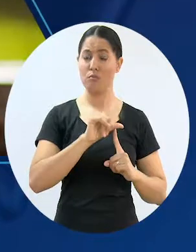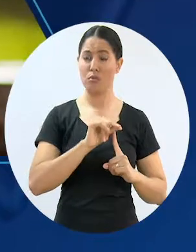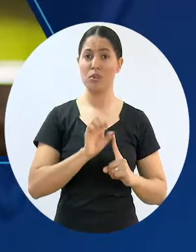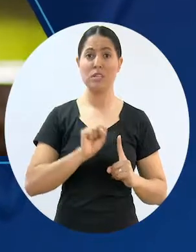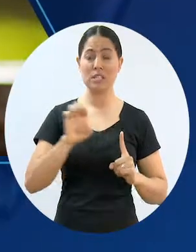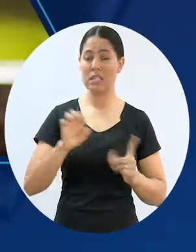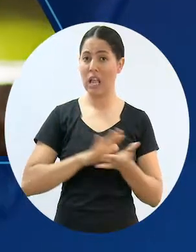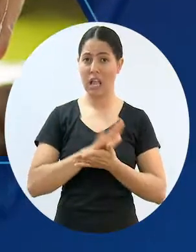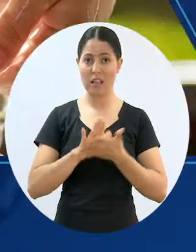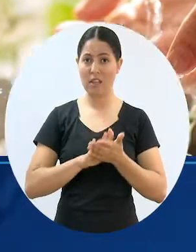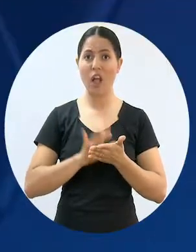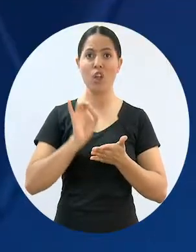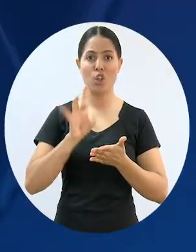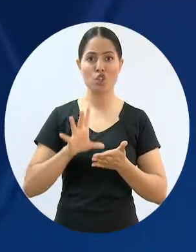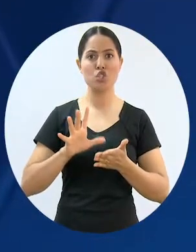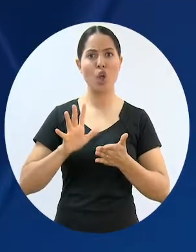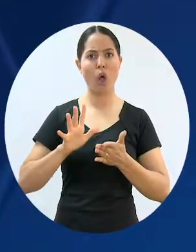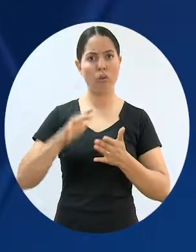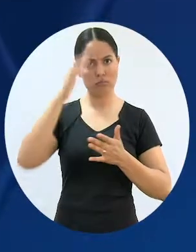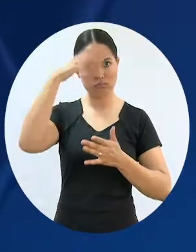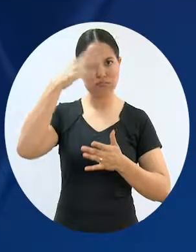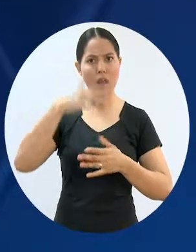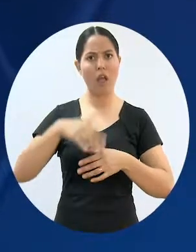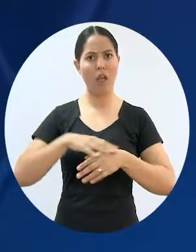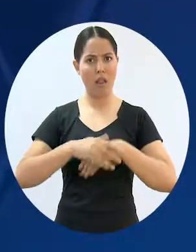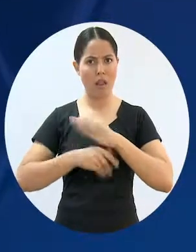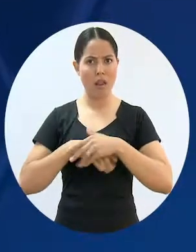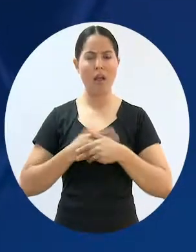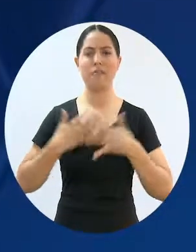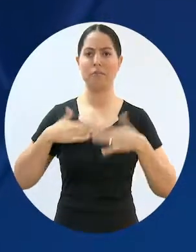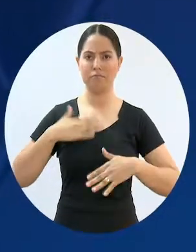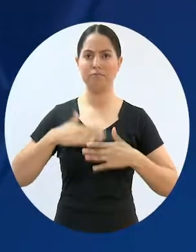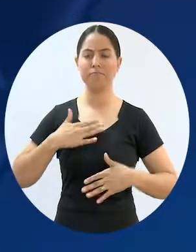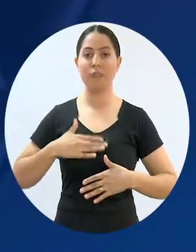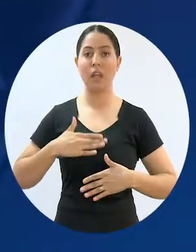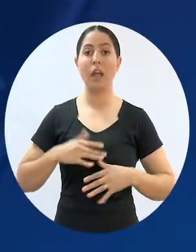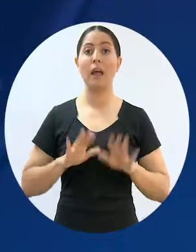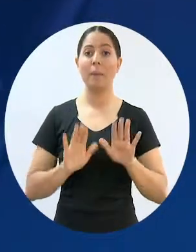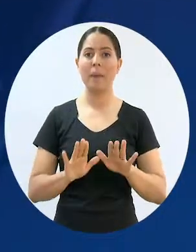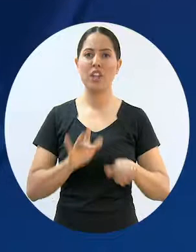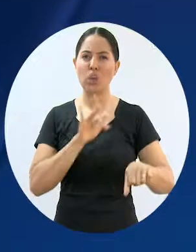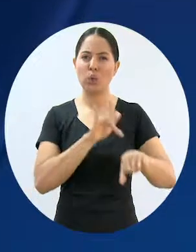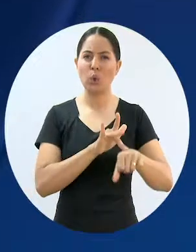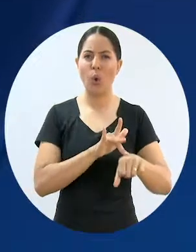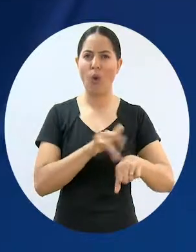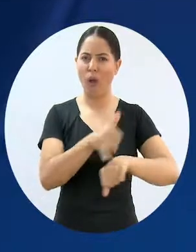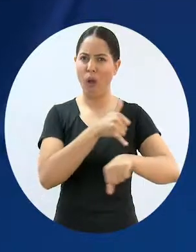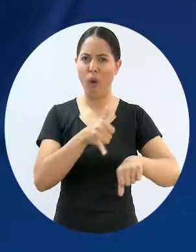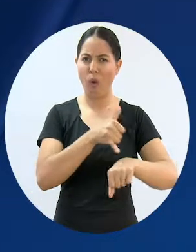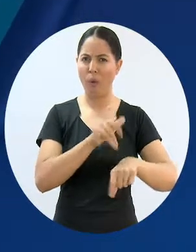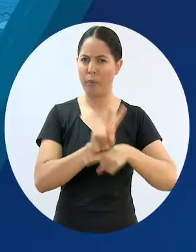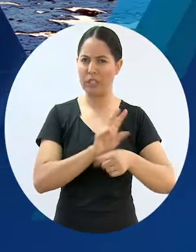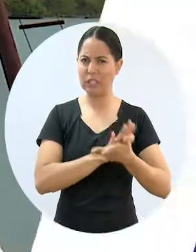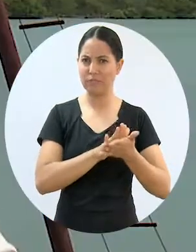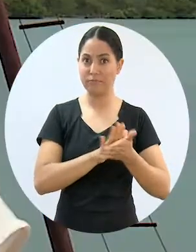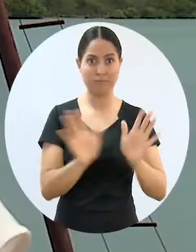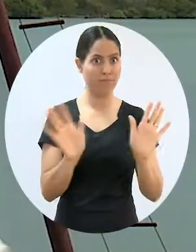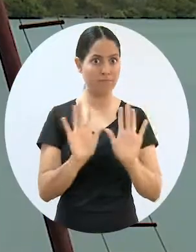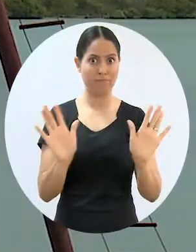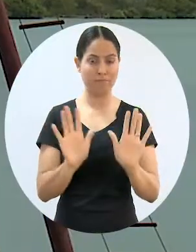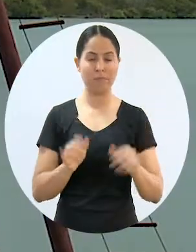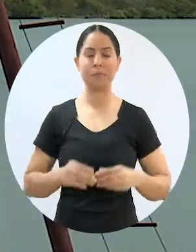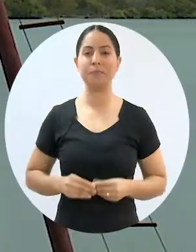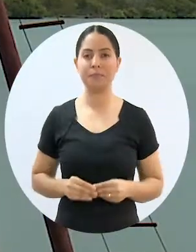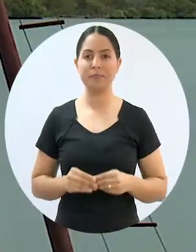reação, apenas higienize sua pele. E lembre-se, não toque nas manchas de óleo sem proteção adequada.